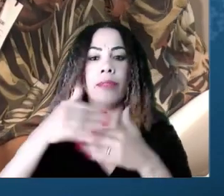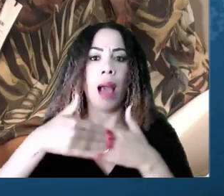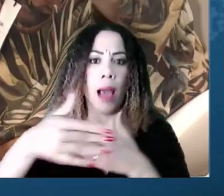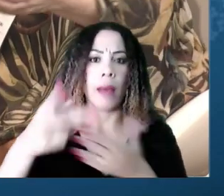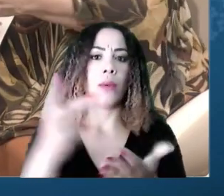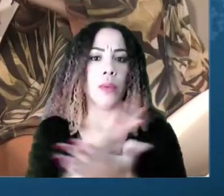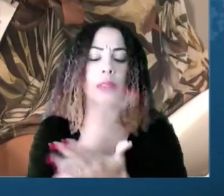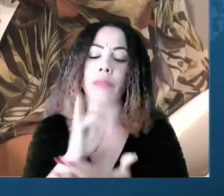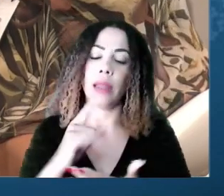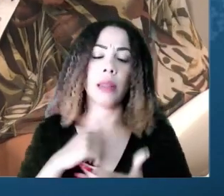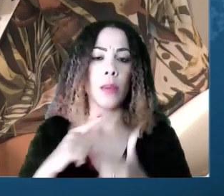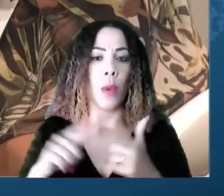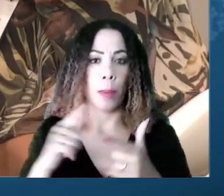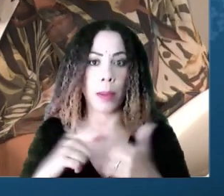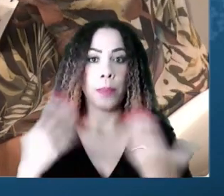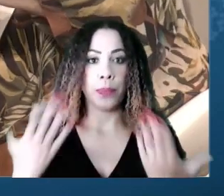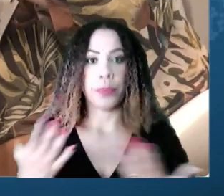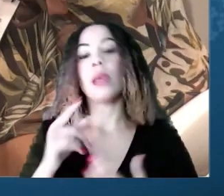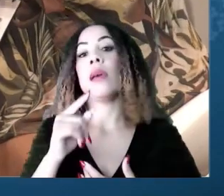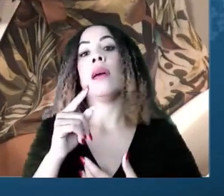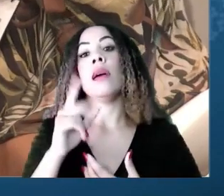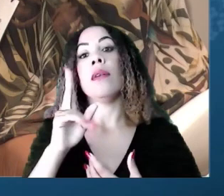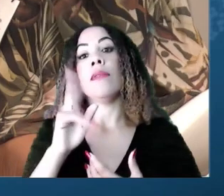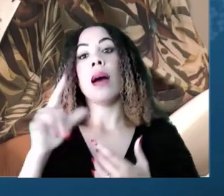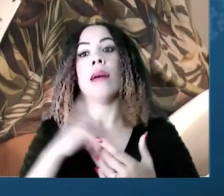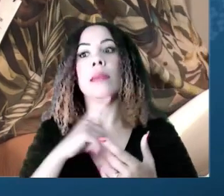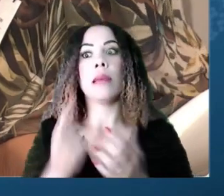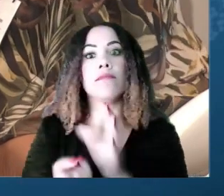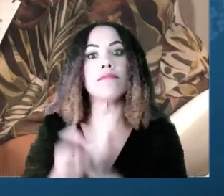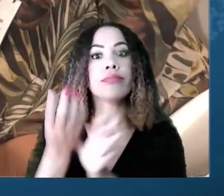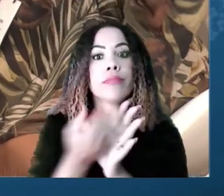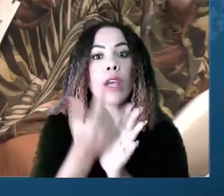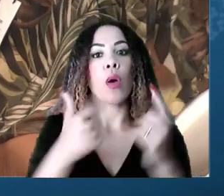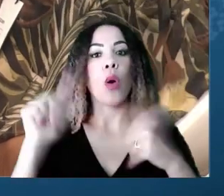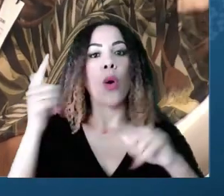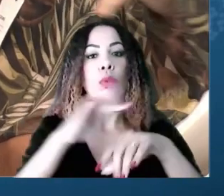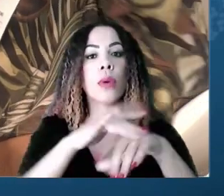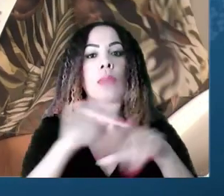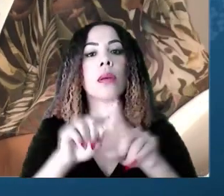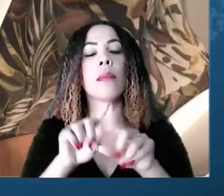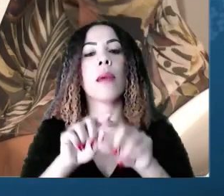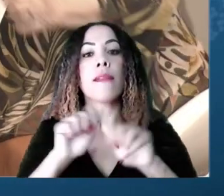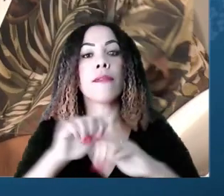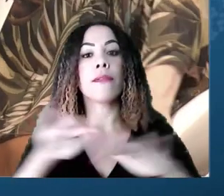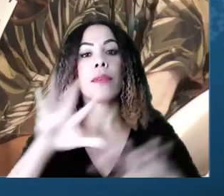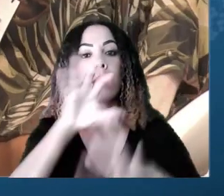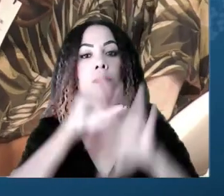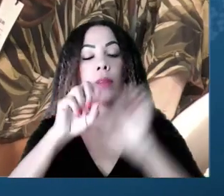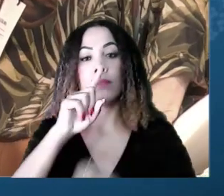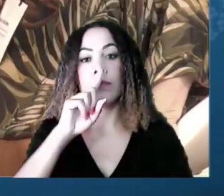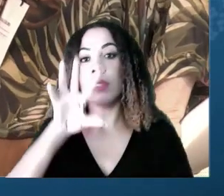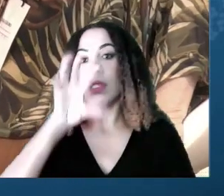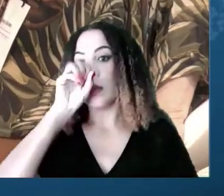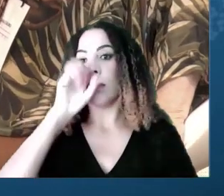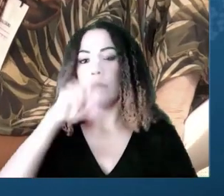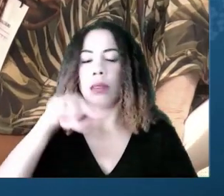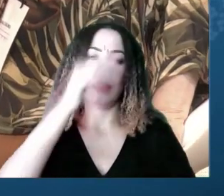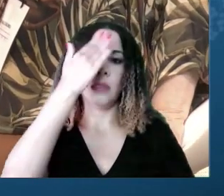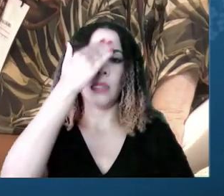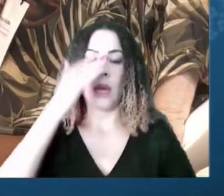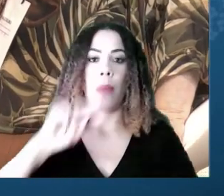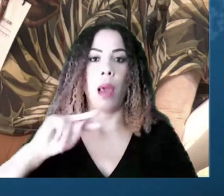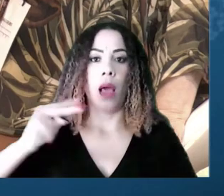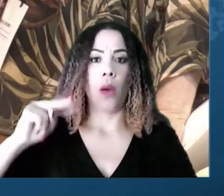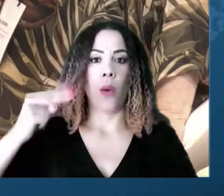né? Enfim, prevalência de algumas outras doenças e viroses respiratórias que nós sabemos que só aumentam. Quer dizer, a Wolbachia é